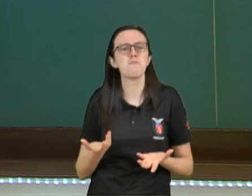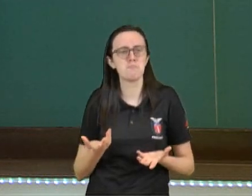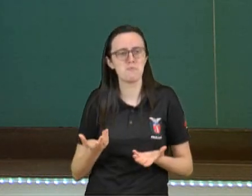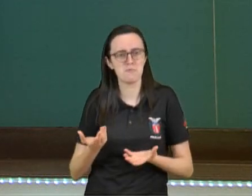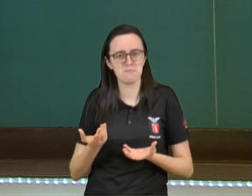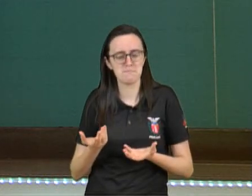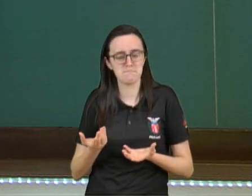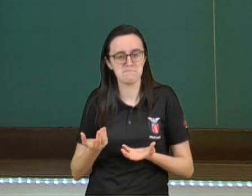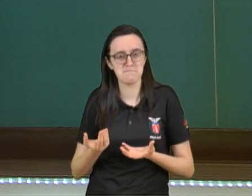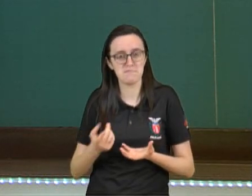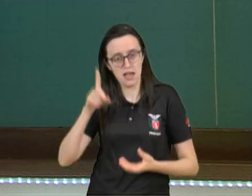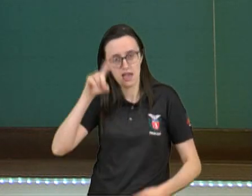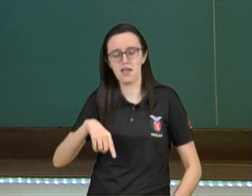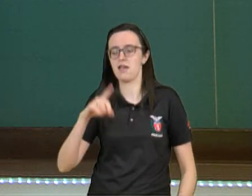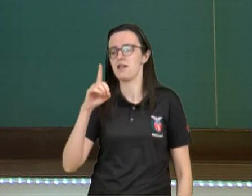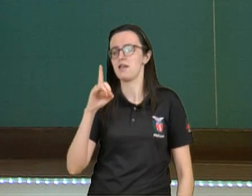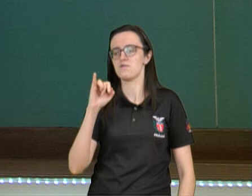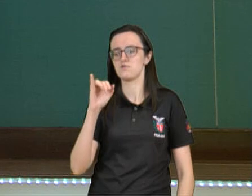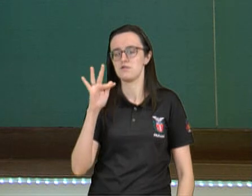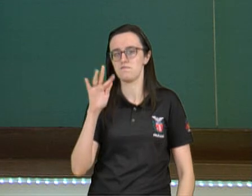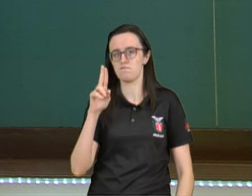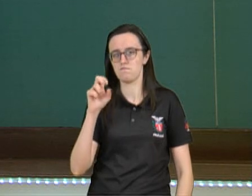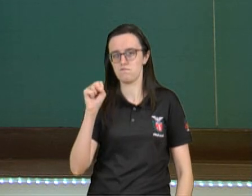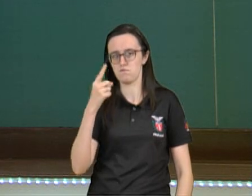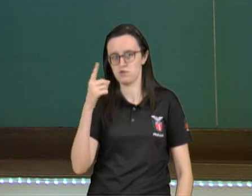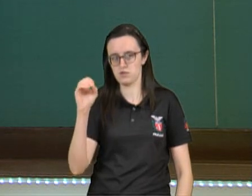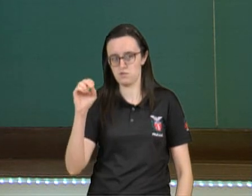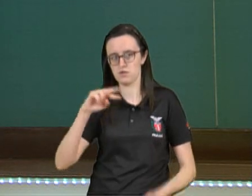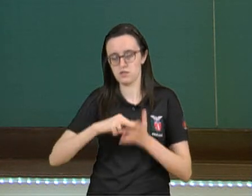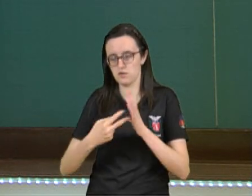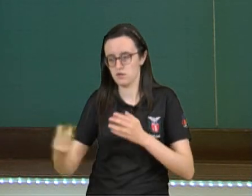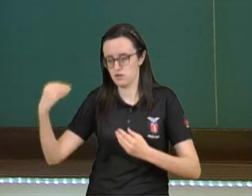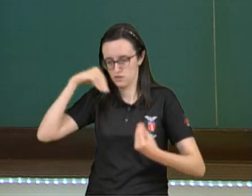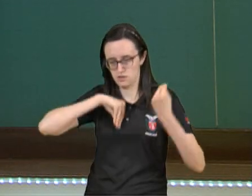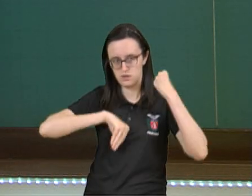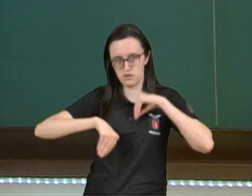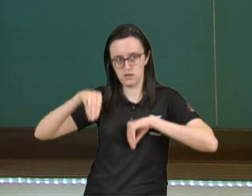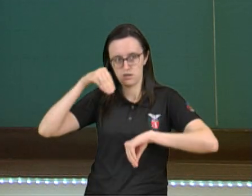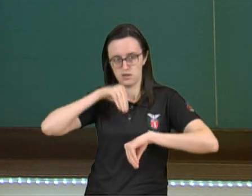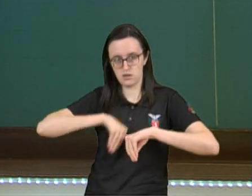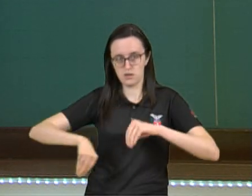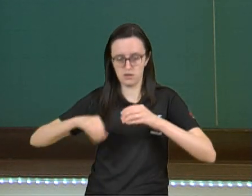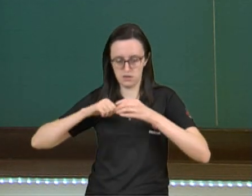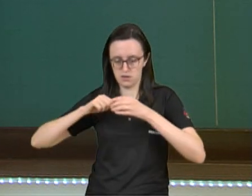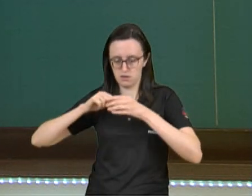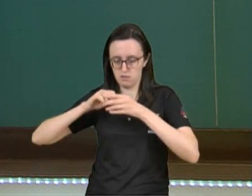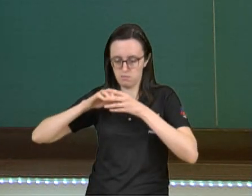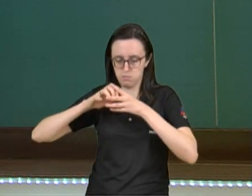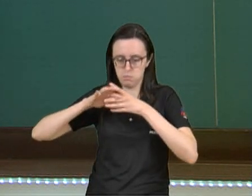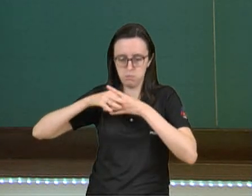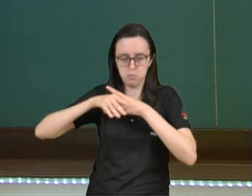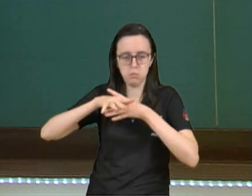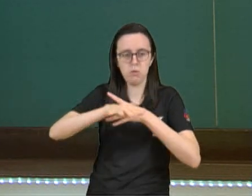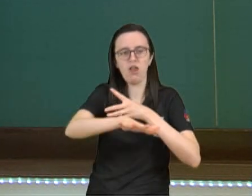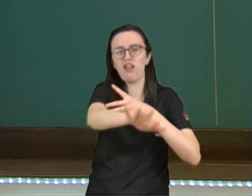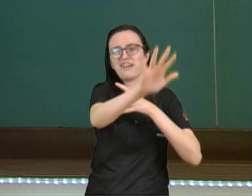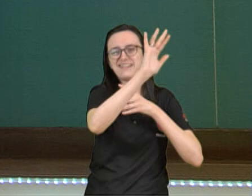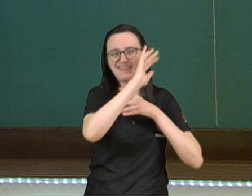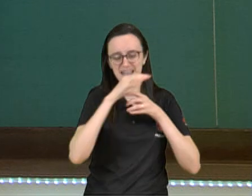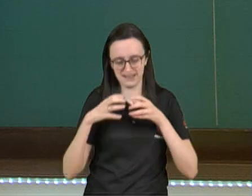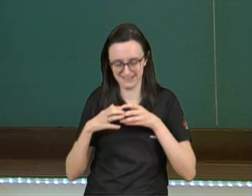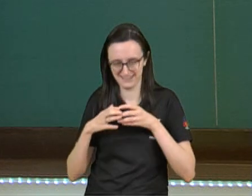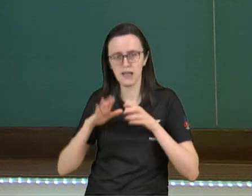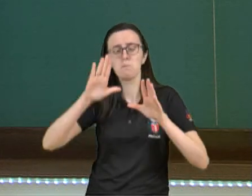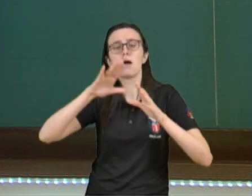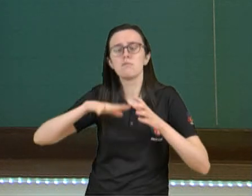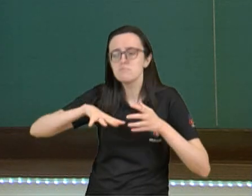que é um rejeito? Por difusão. Elimina os resíduos através da membrana plasmática. E a